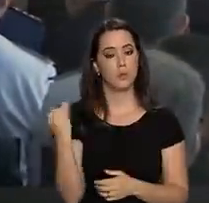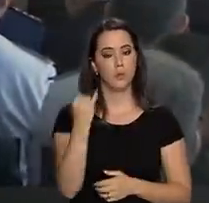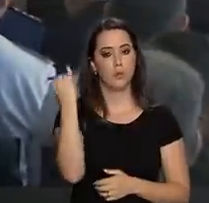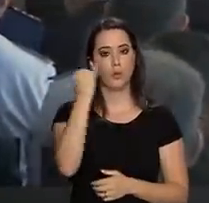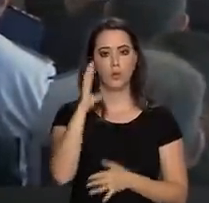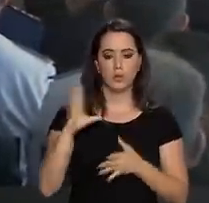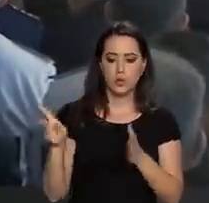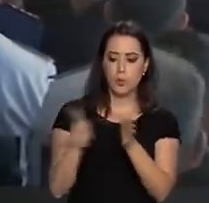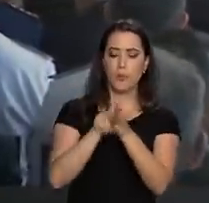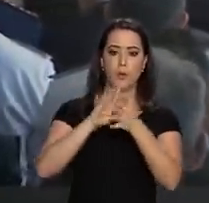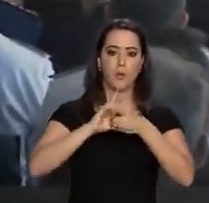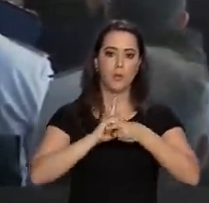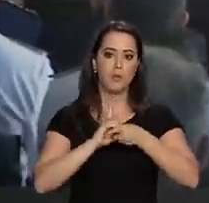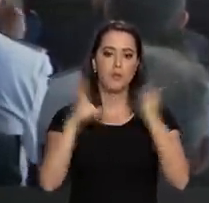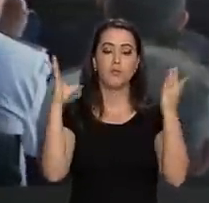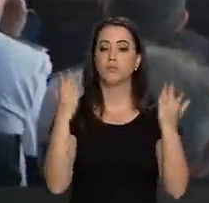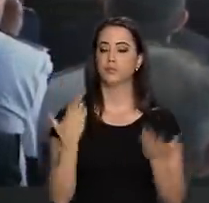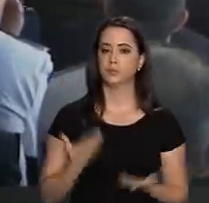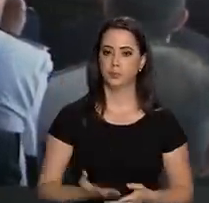da democracia.